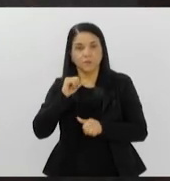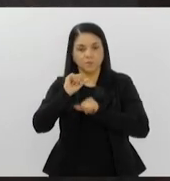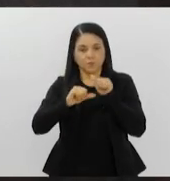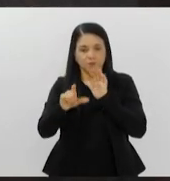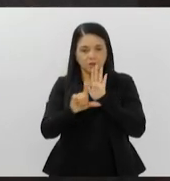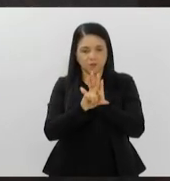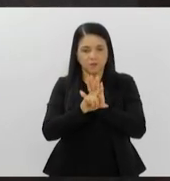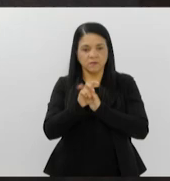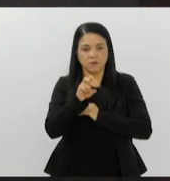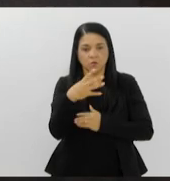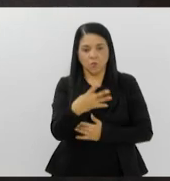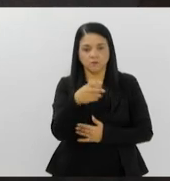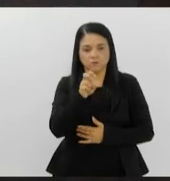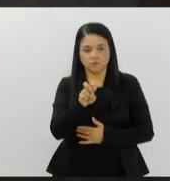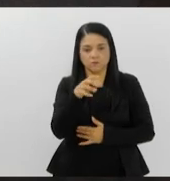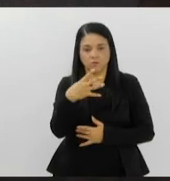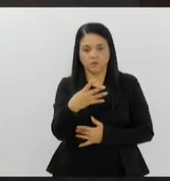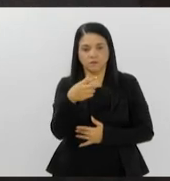lei